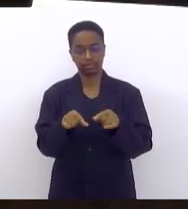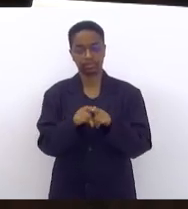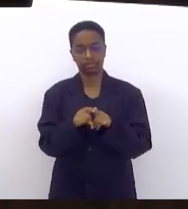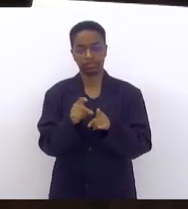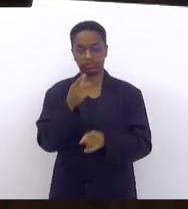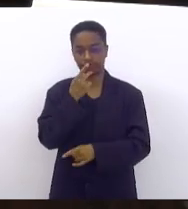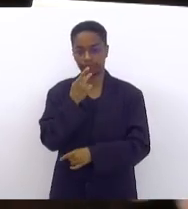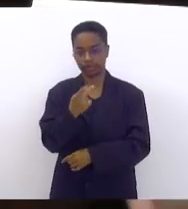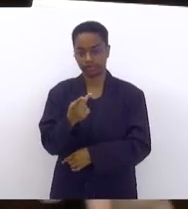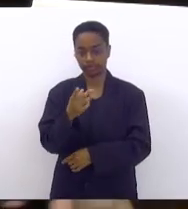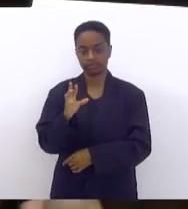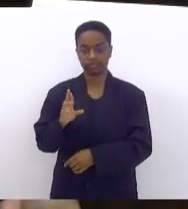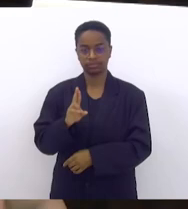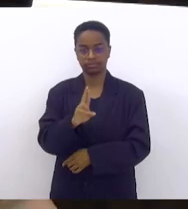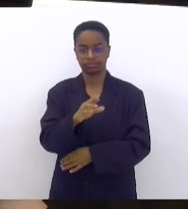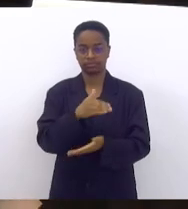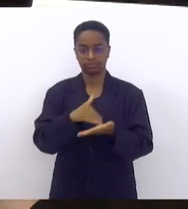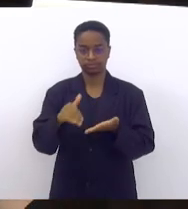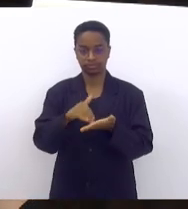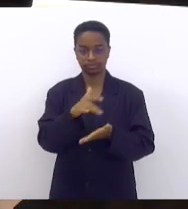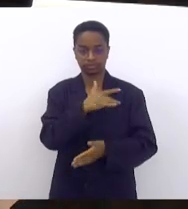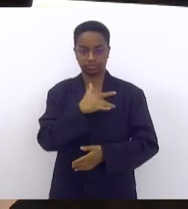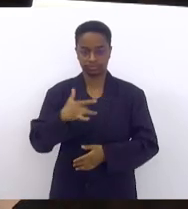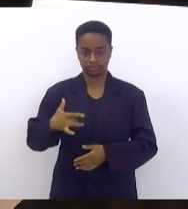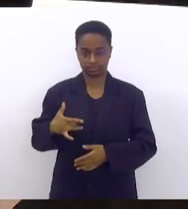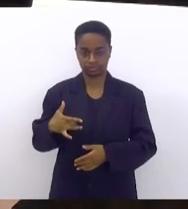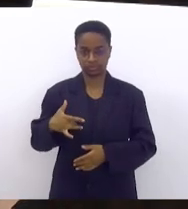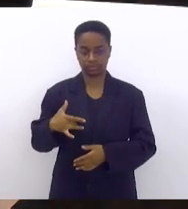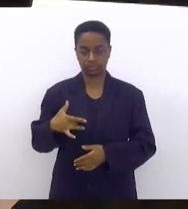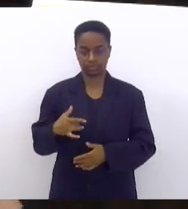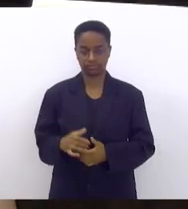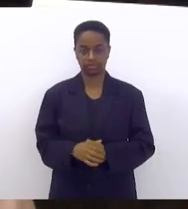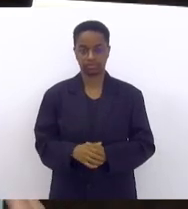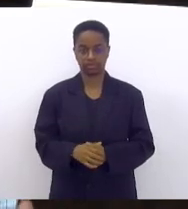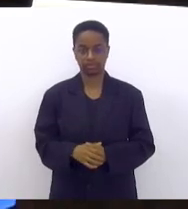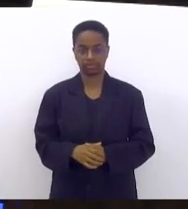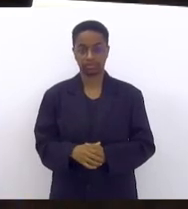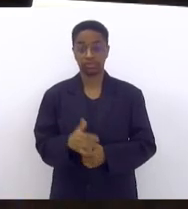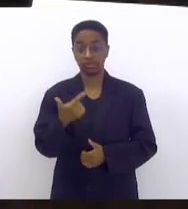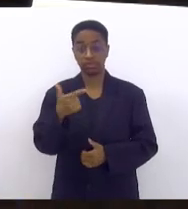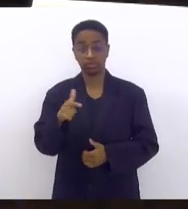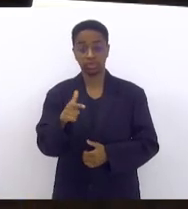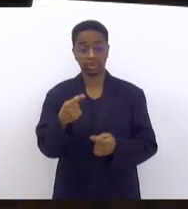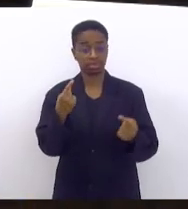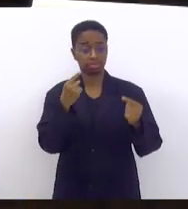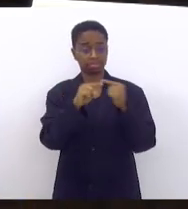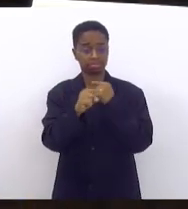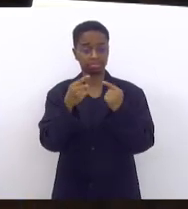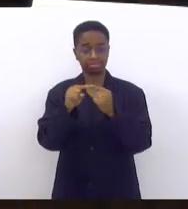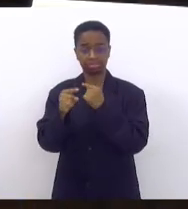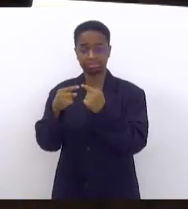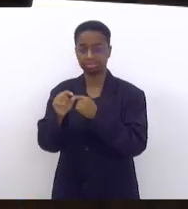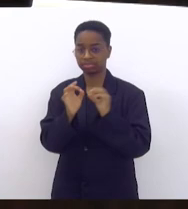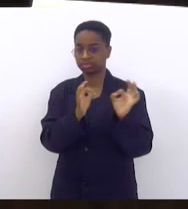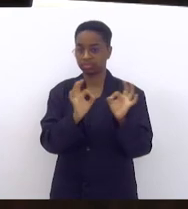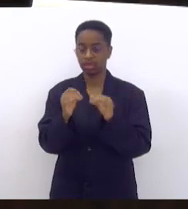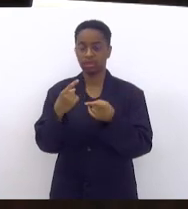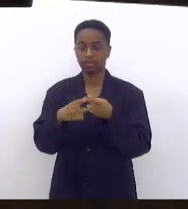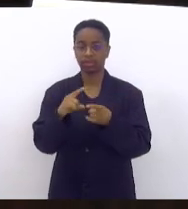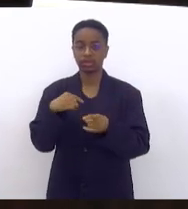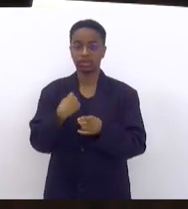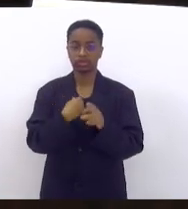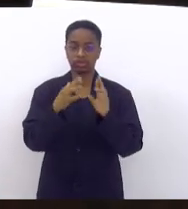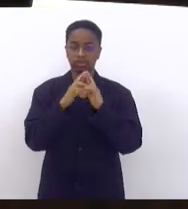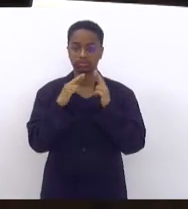nome da Secretaria de Saúde especificamente, né, não existe nenhuma contrariedade quando nós fizemos a reunião, como